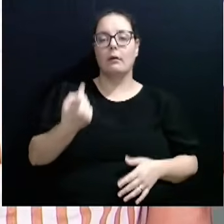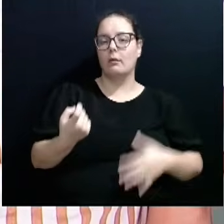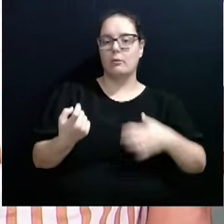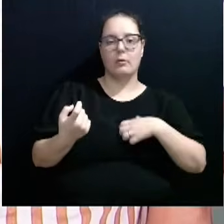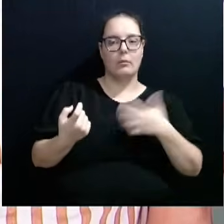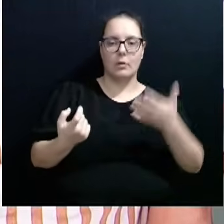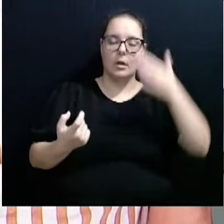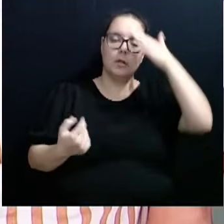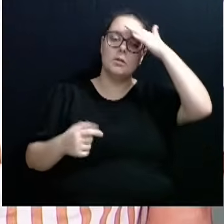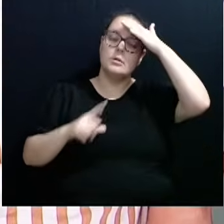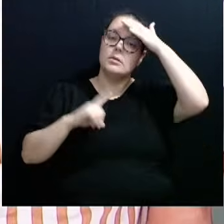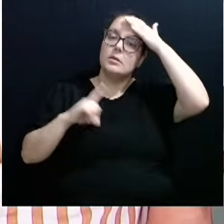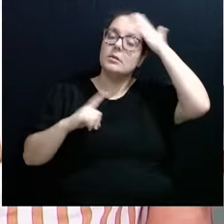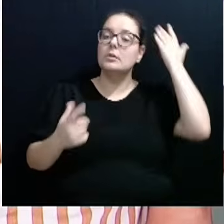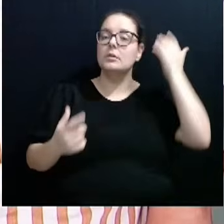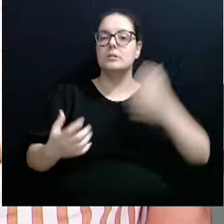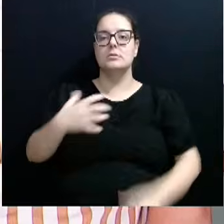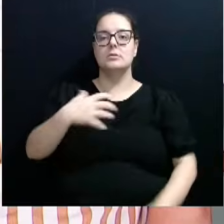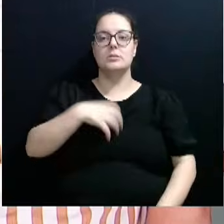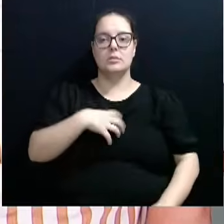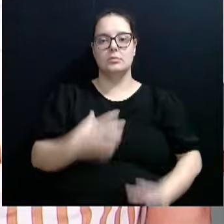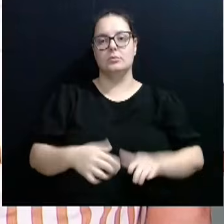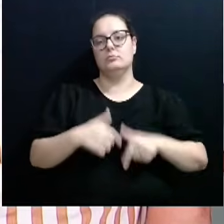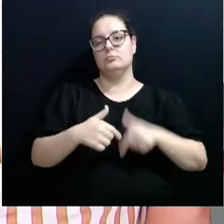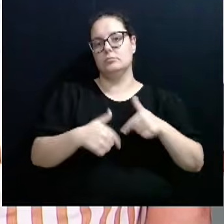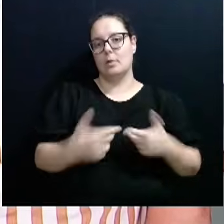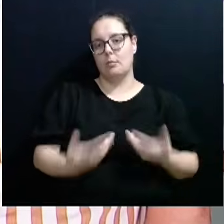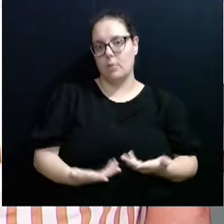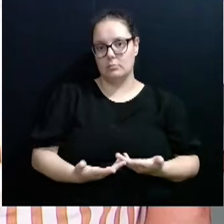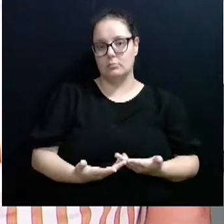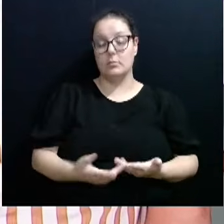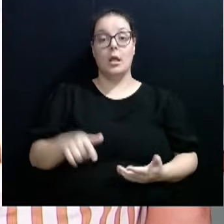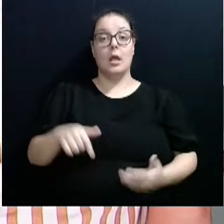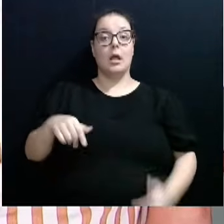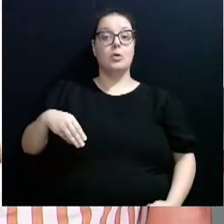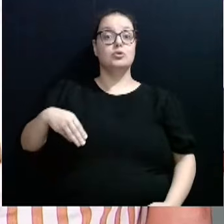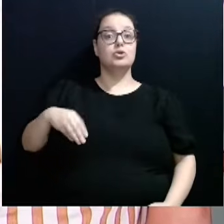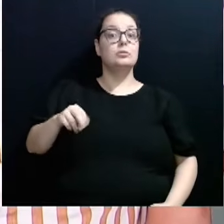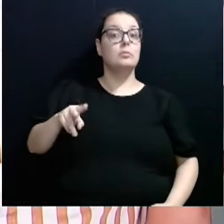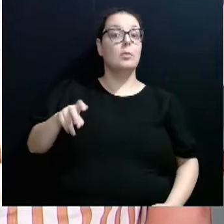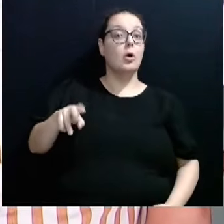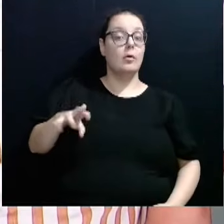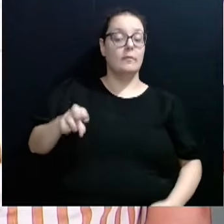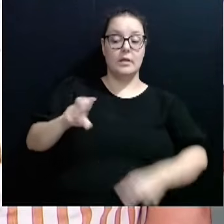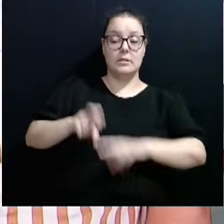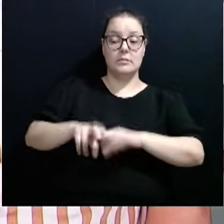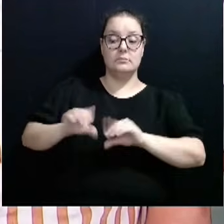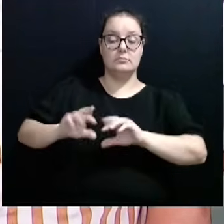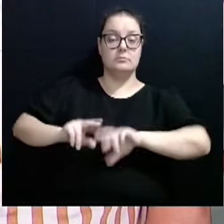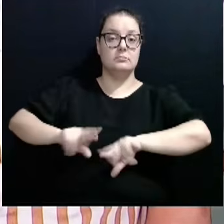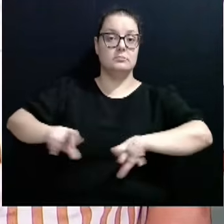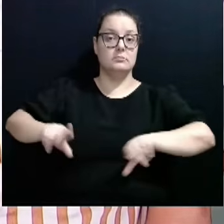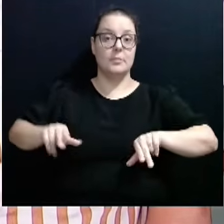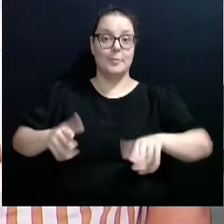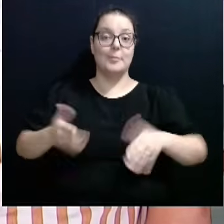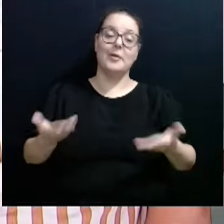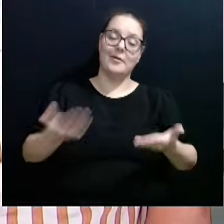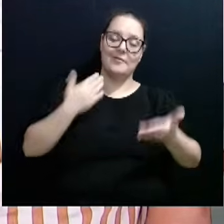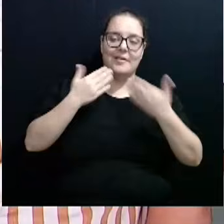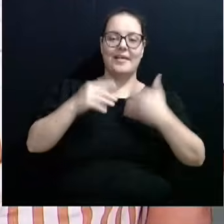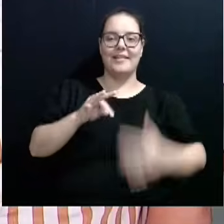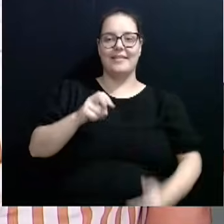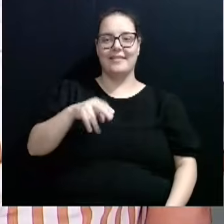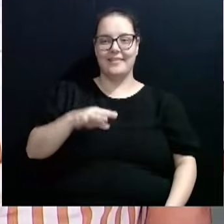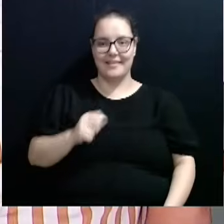modelo de negócio. Eu estou falando de um brechó de móveis. E para isso, nós vamos conversar com a Tânia Irata.